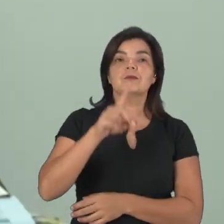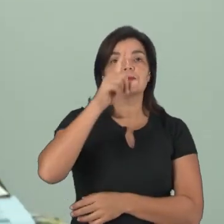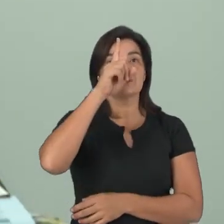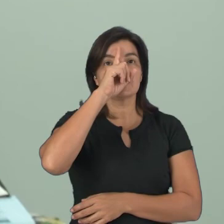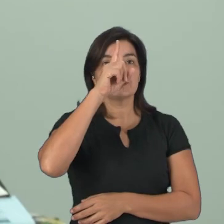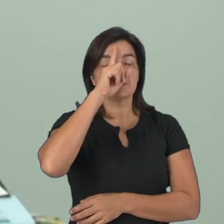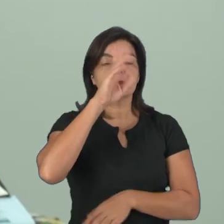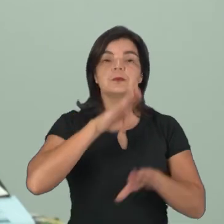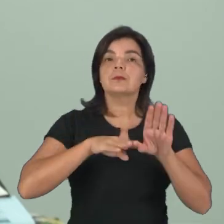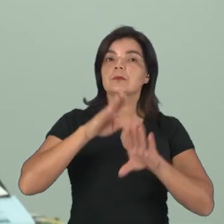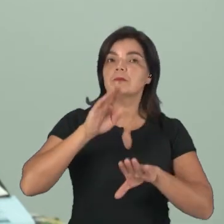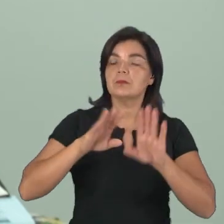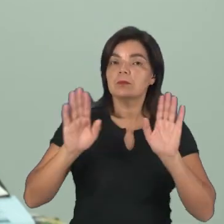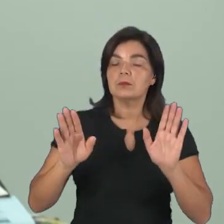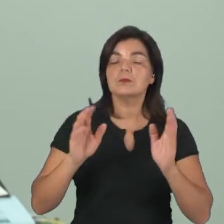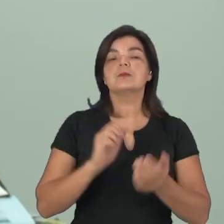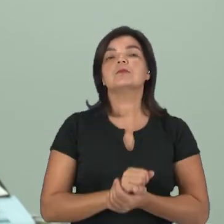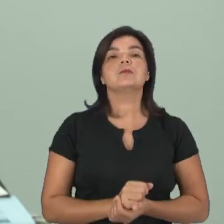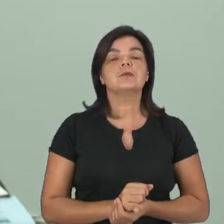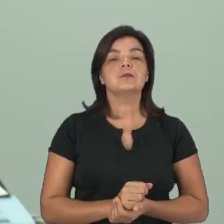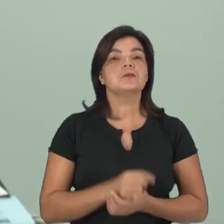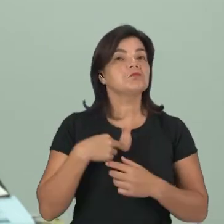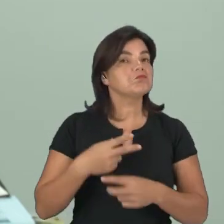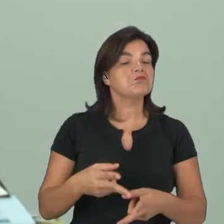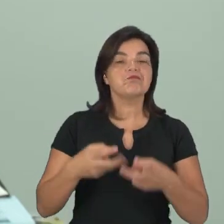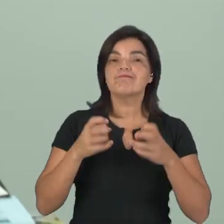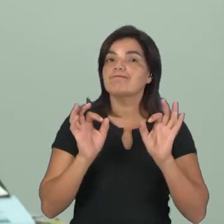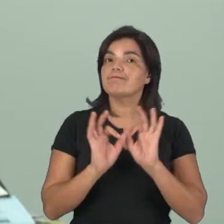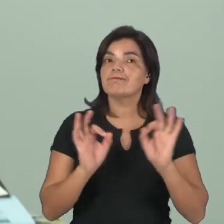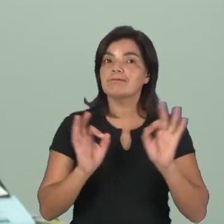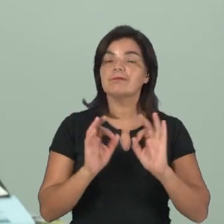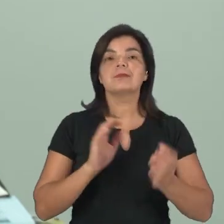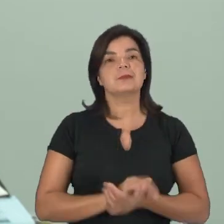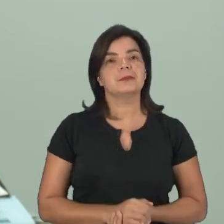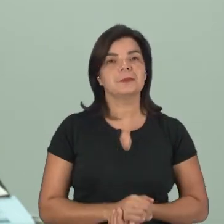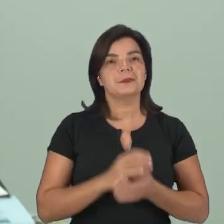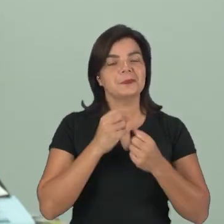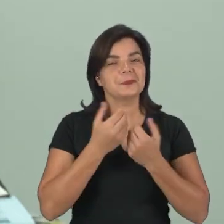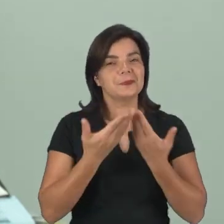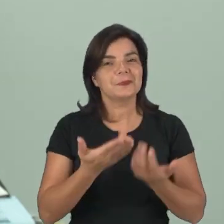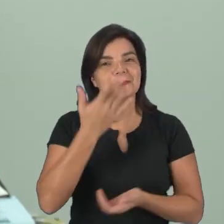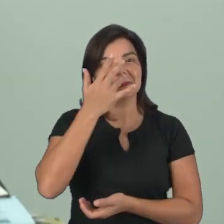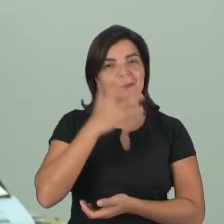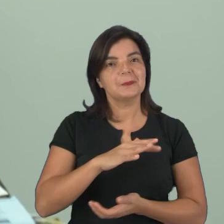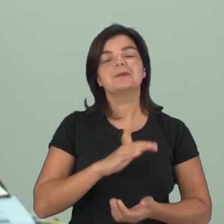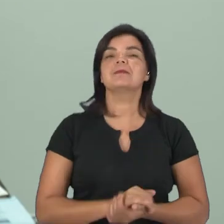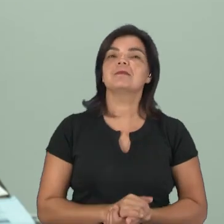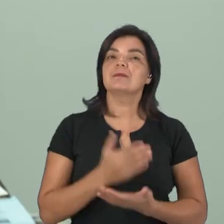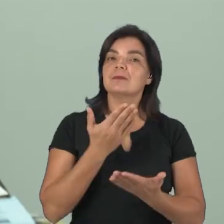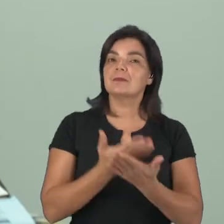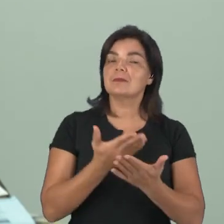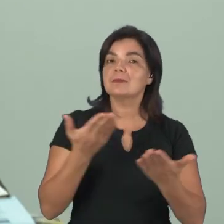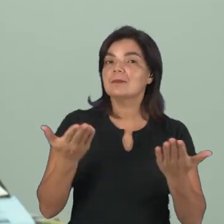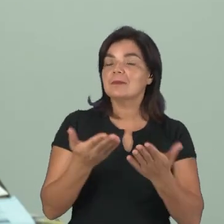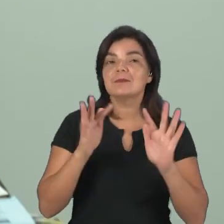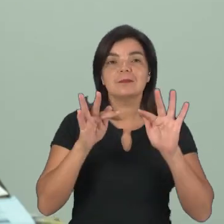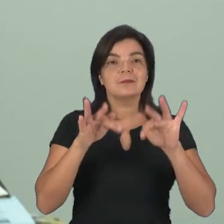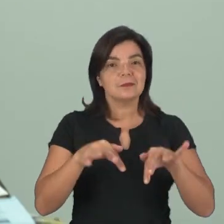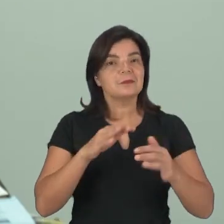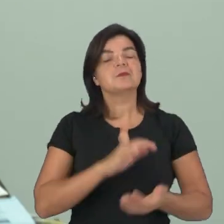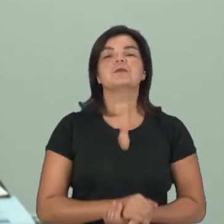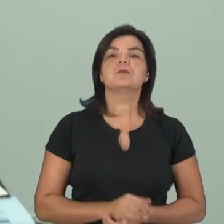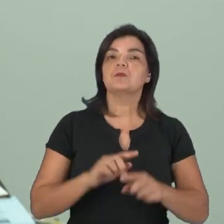no nosso dia a dia e muitas vezes muita das vezes nem percebemos muito bem crianças a nossa aula de hoje